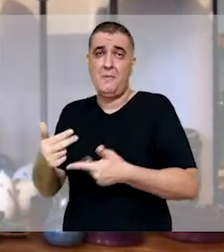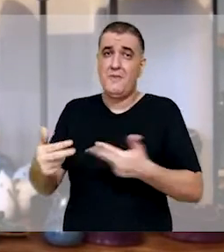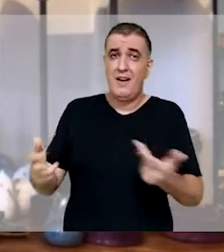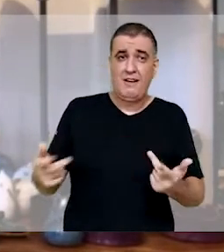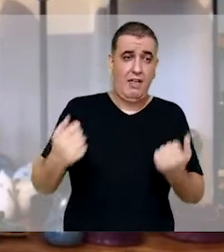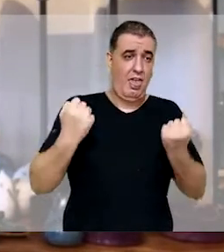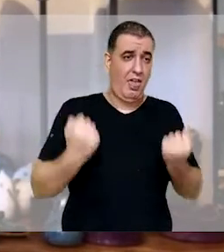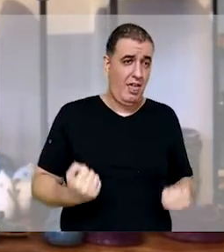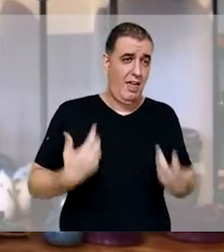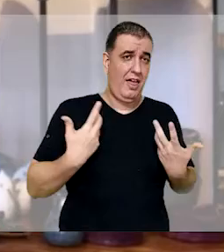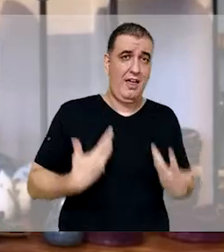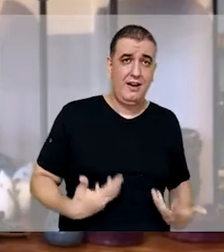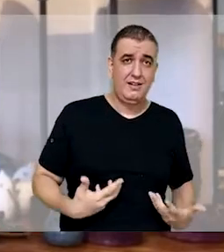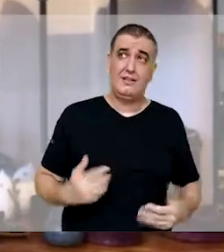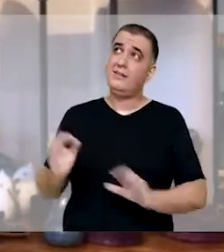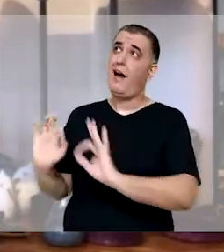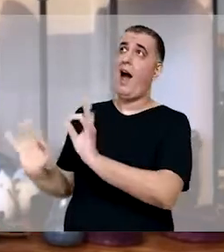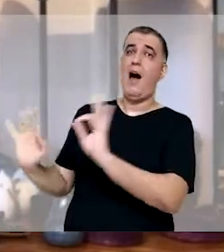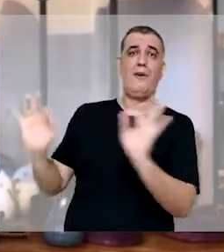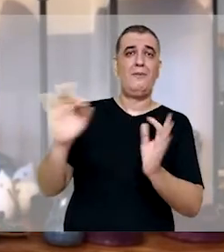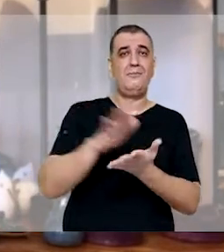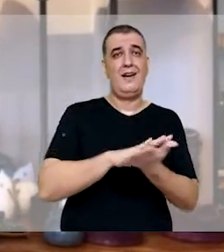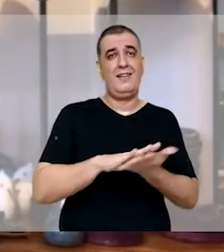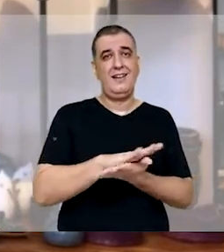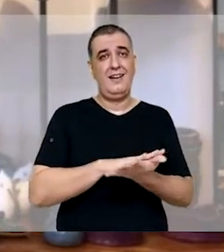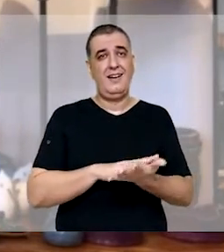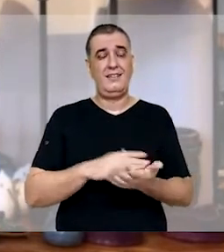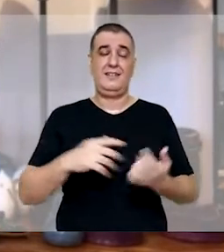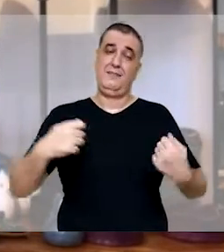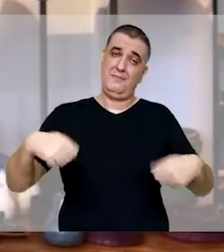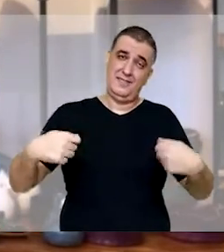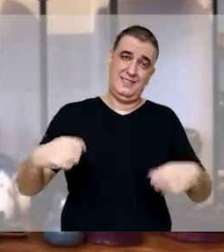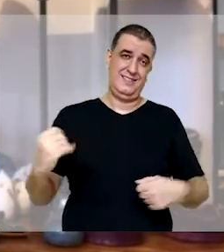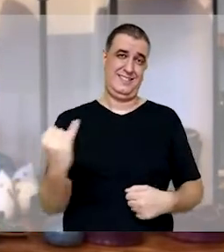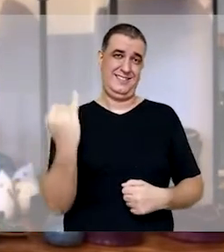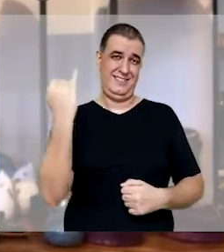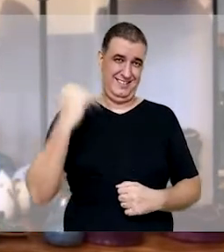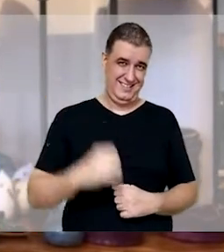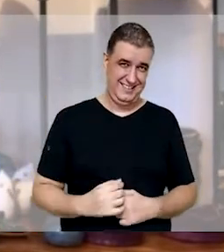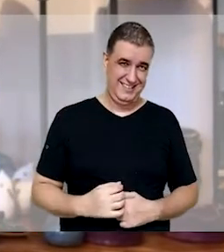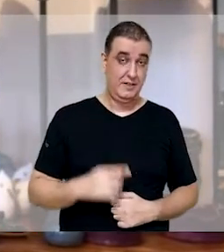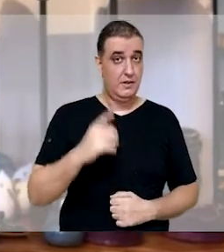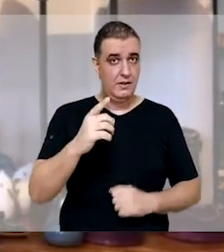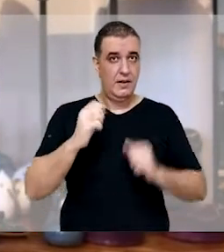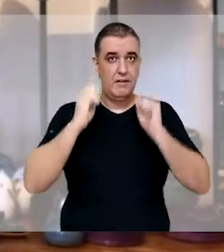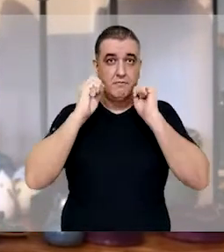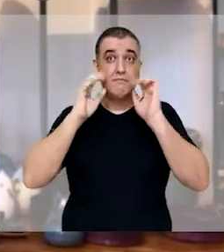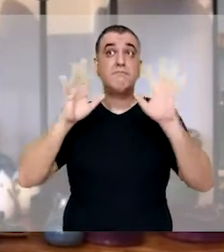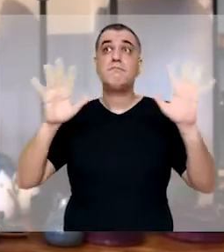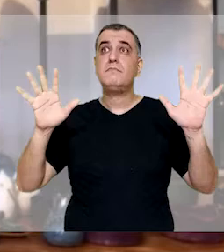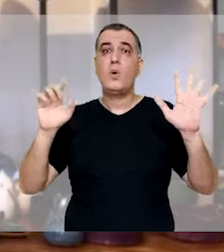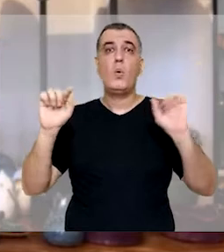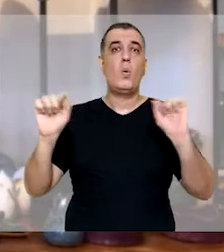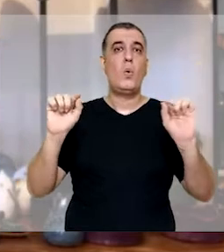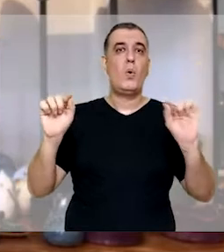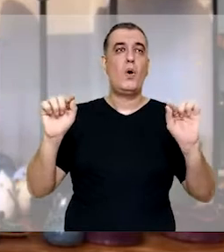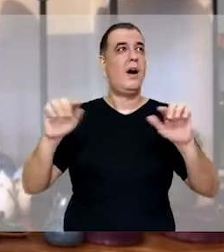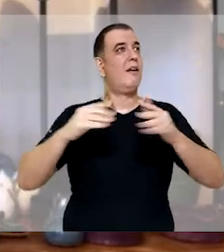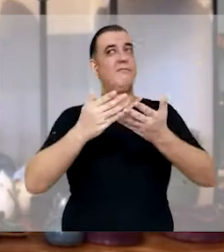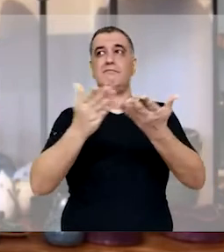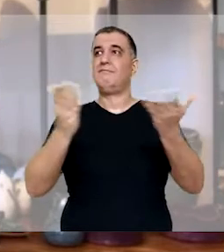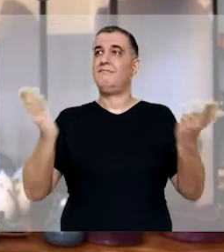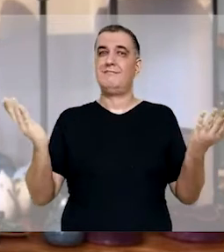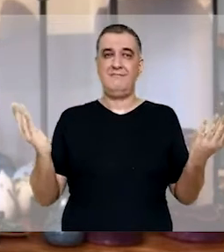desenhar. Então eu acho que é muito esse espaço de você, às vezes, olhar menos para fora e olhar mais